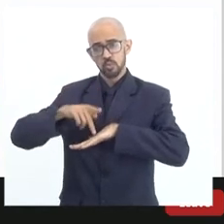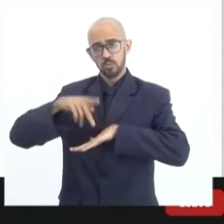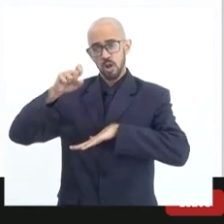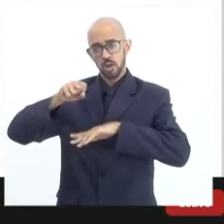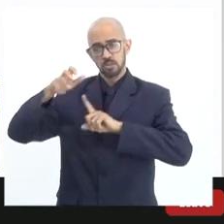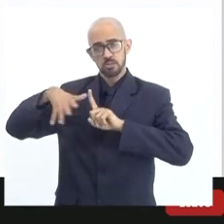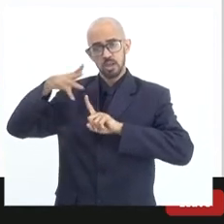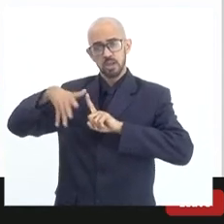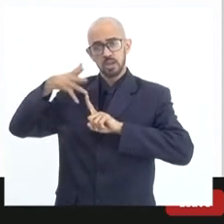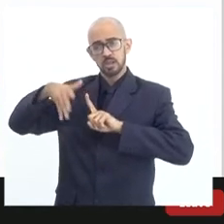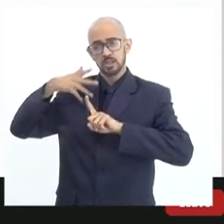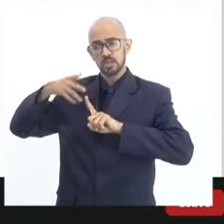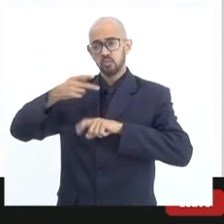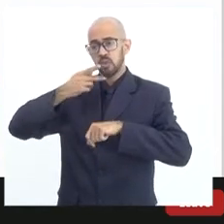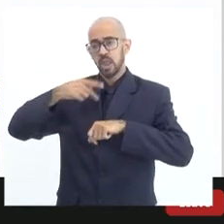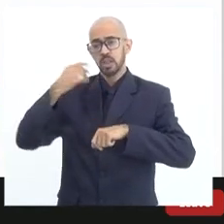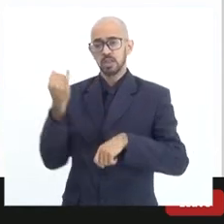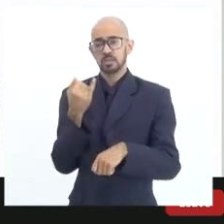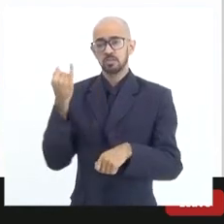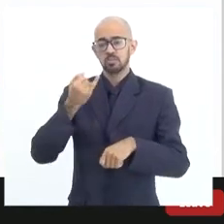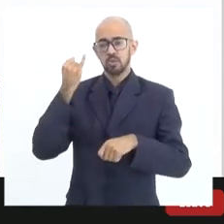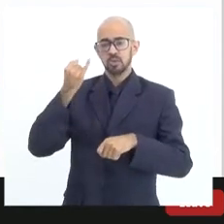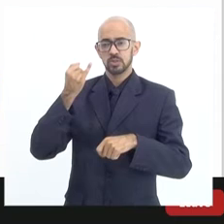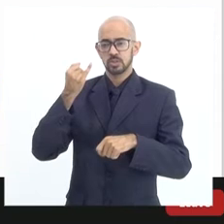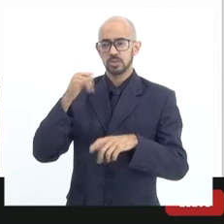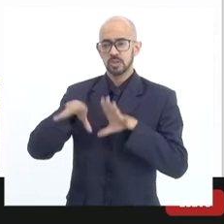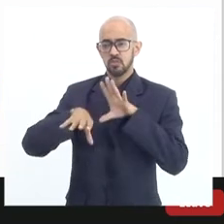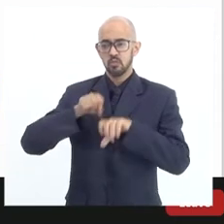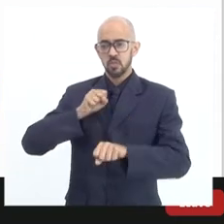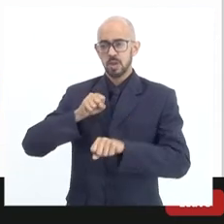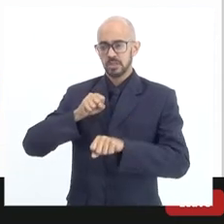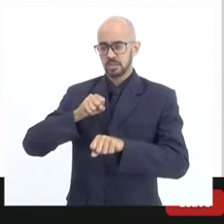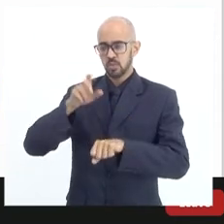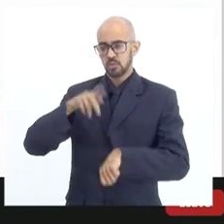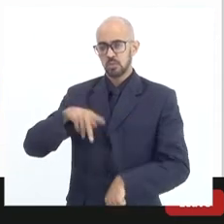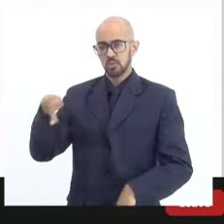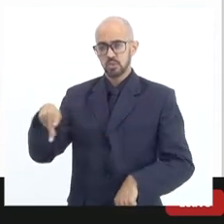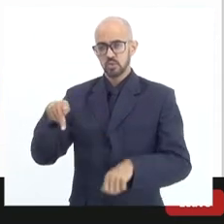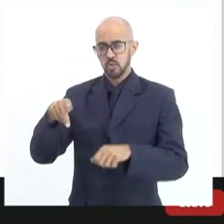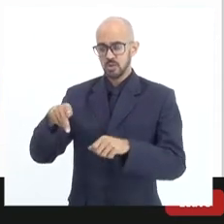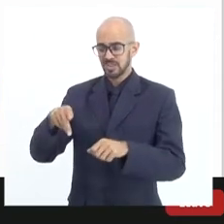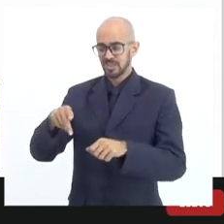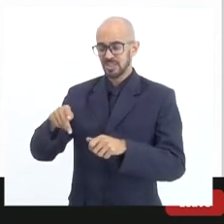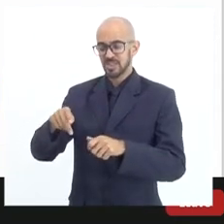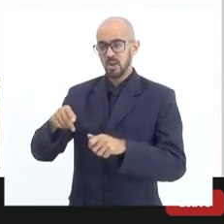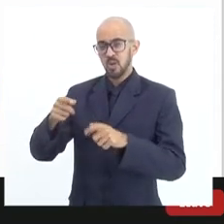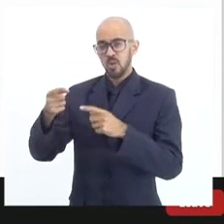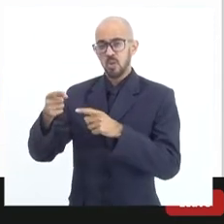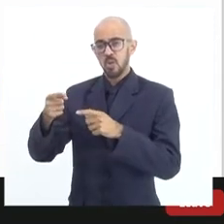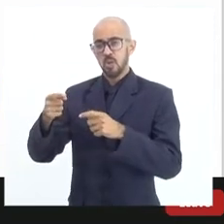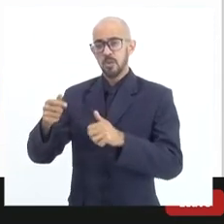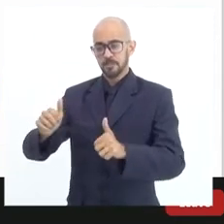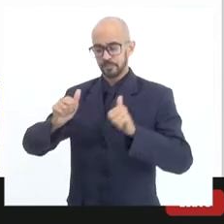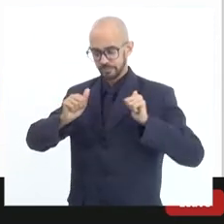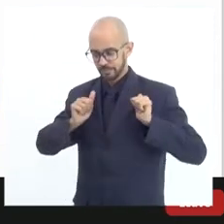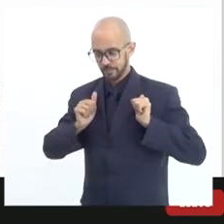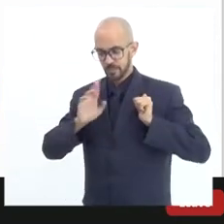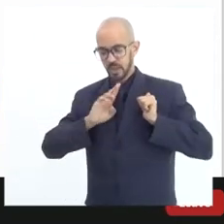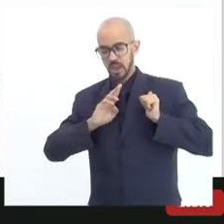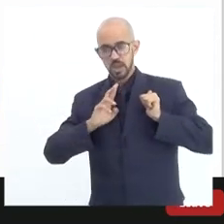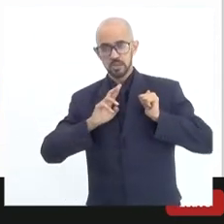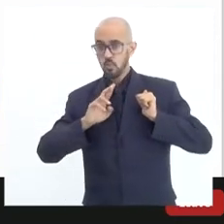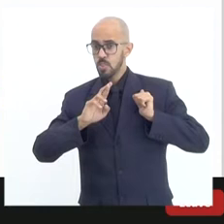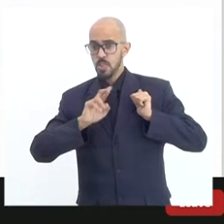conferências, falar da importância de formação de professores que defendam a laicidade. A laicidade não é um ataque a nenhuma